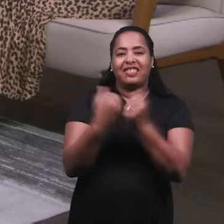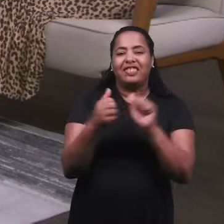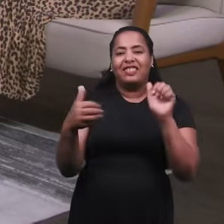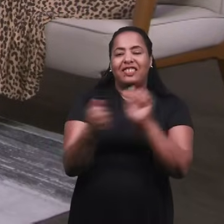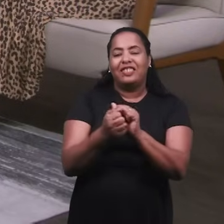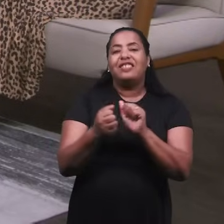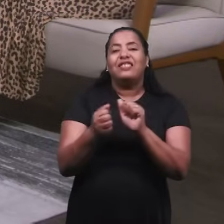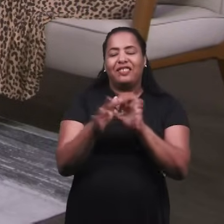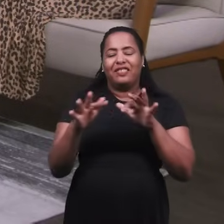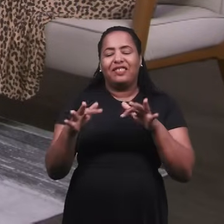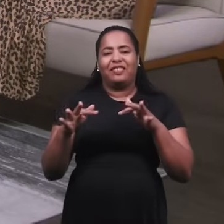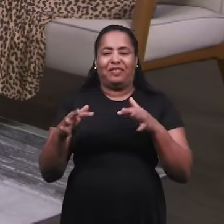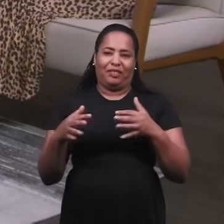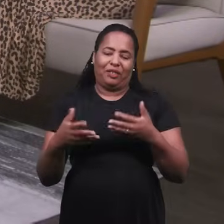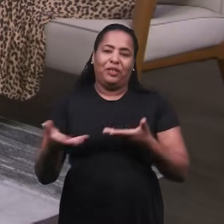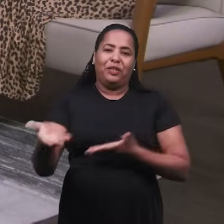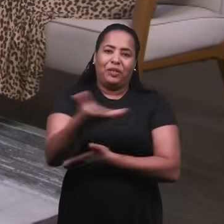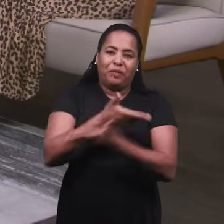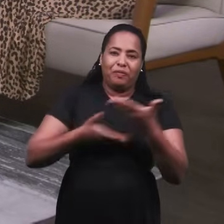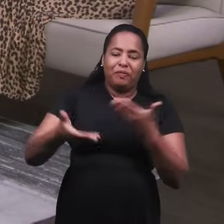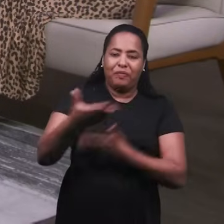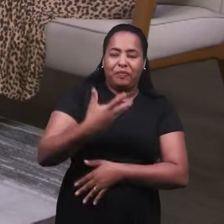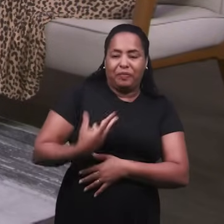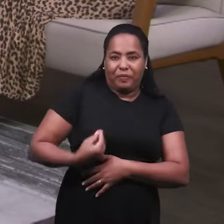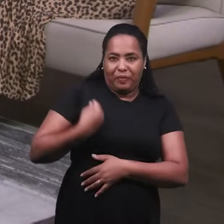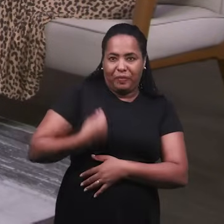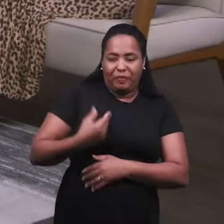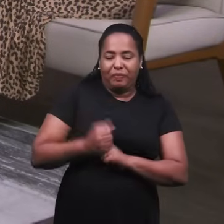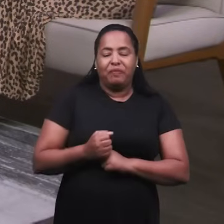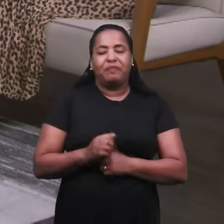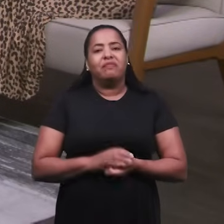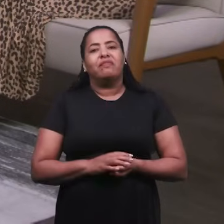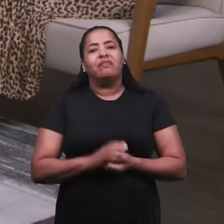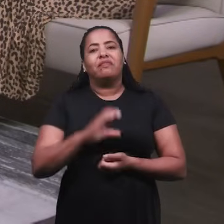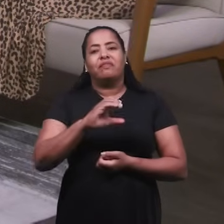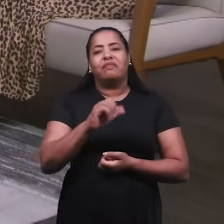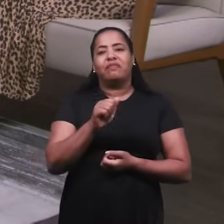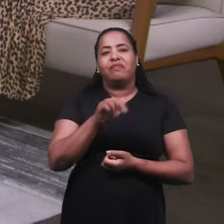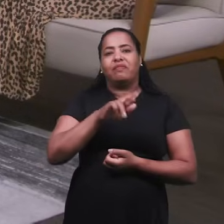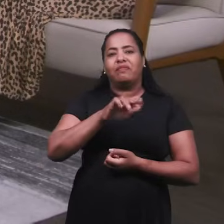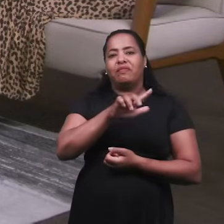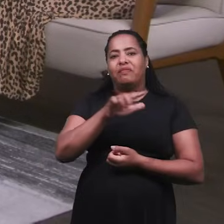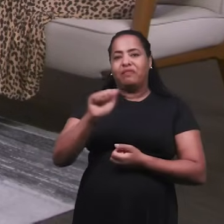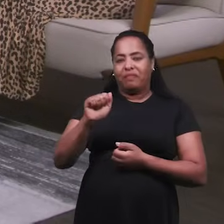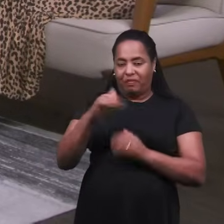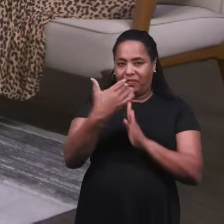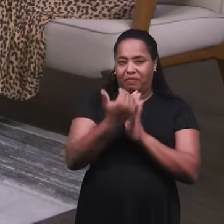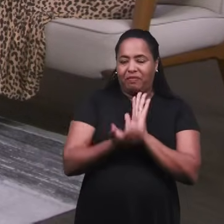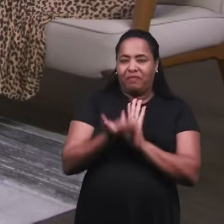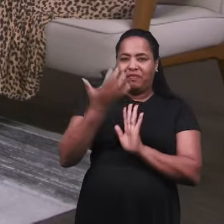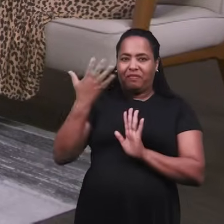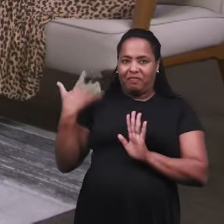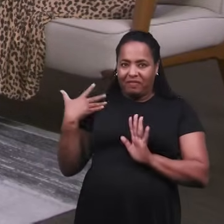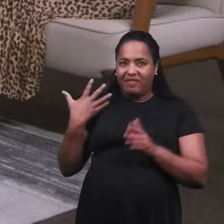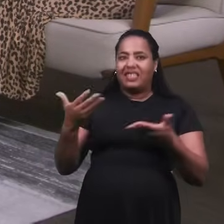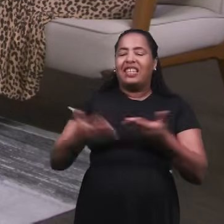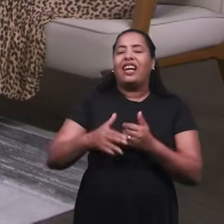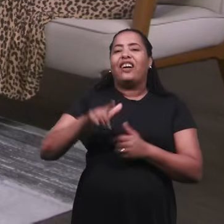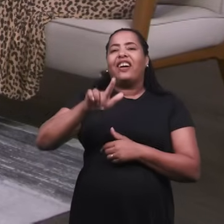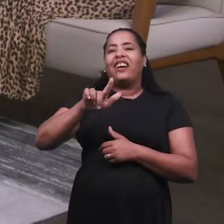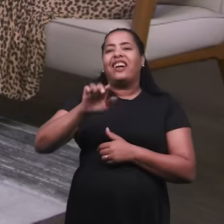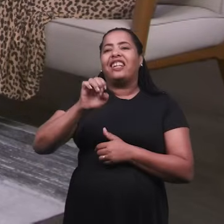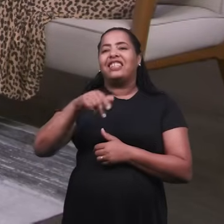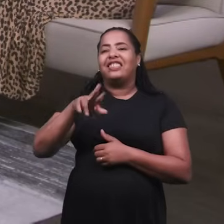famílias com as quais vocês estão convivendo. Vamos lá, a gente conversou com Carla no episódio anterior e agora nós começamos